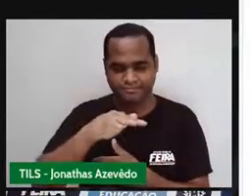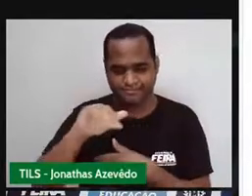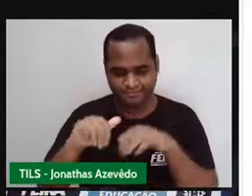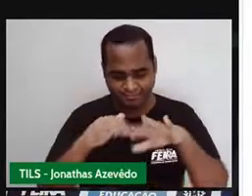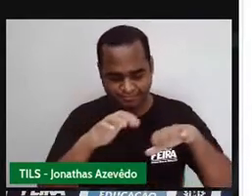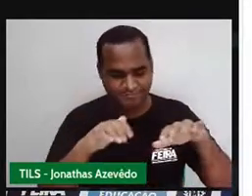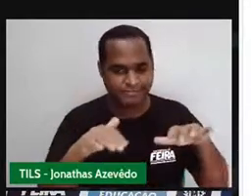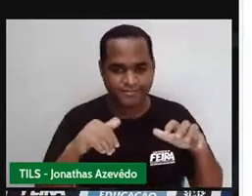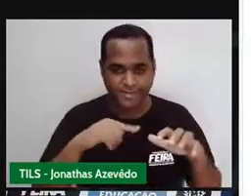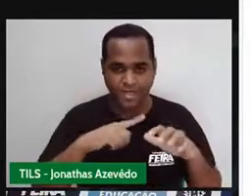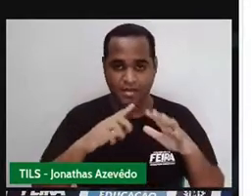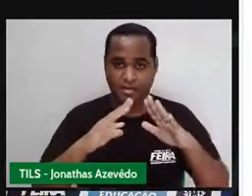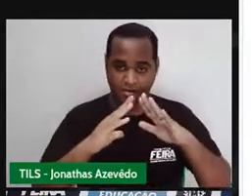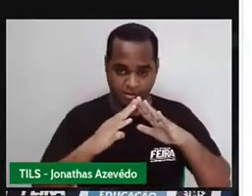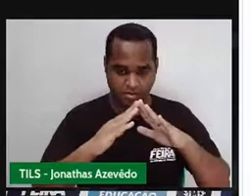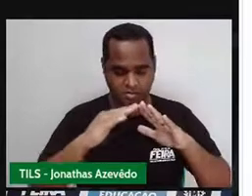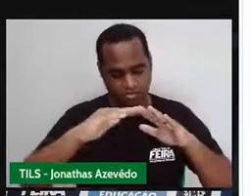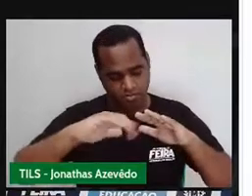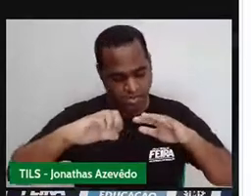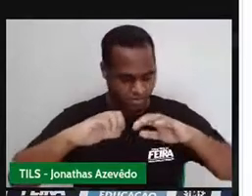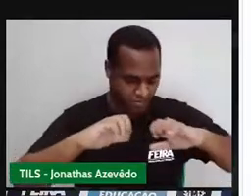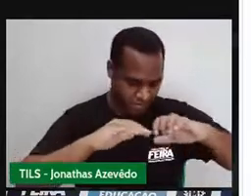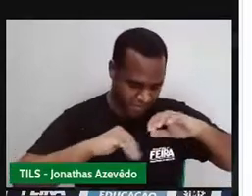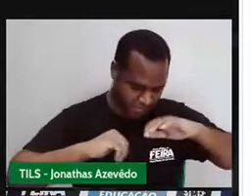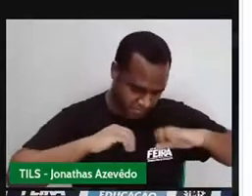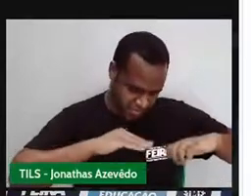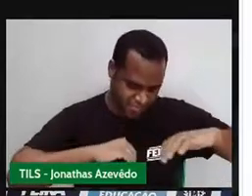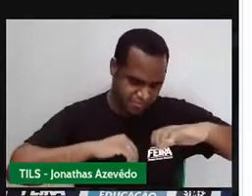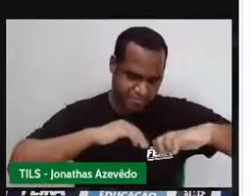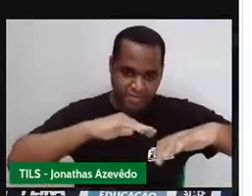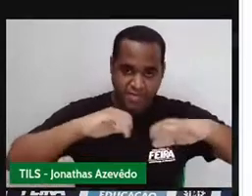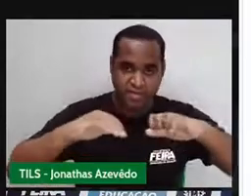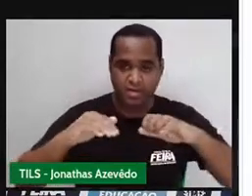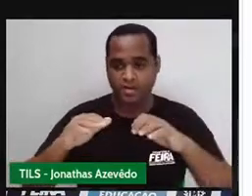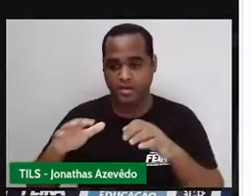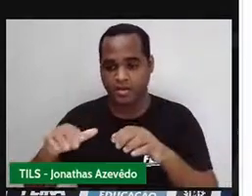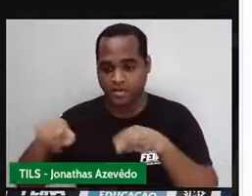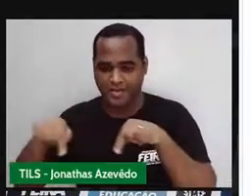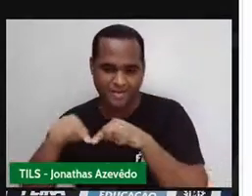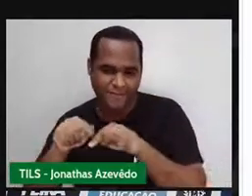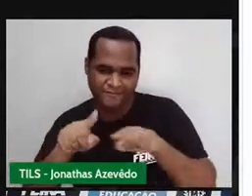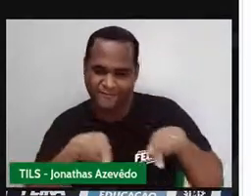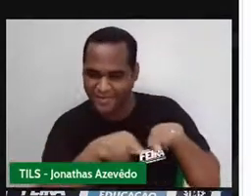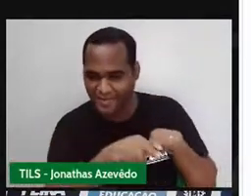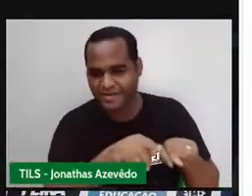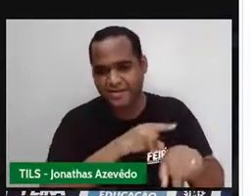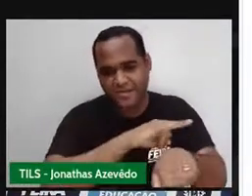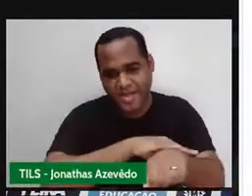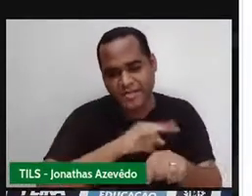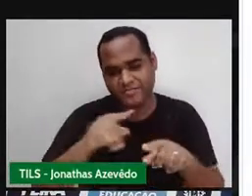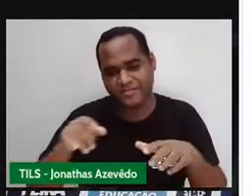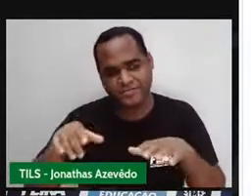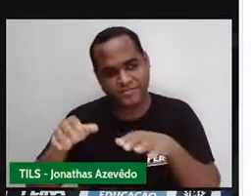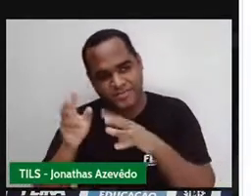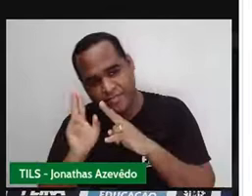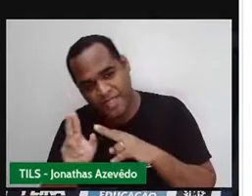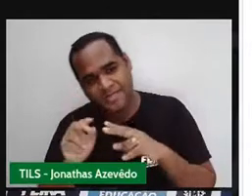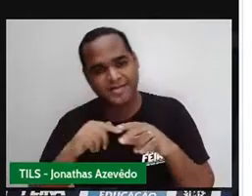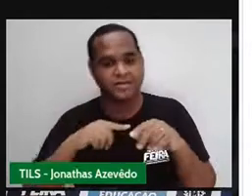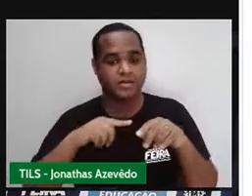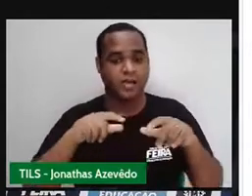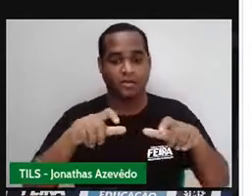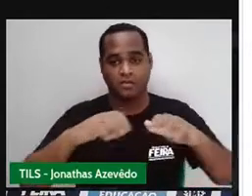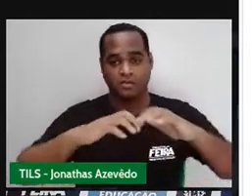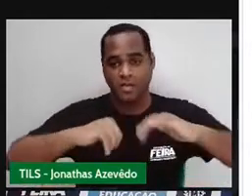os cômodos da casa tá então separei a sala da cozinha do banheiro e dos quartos olha